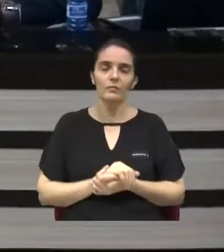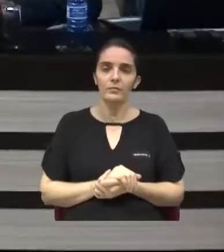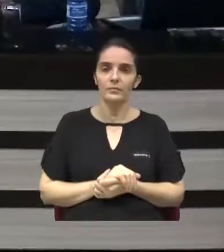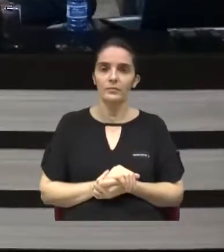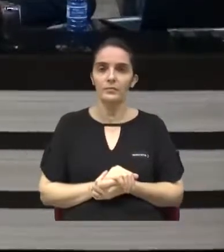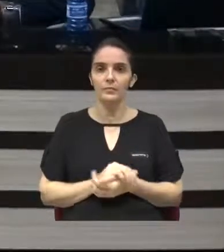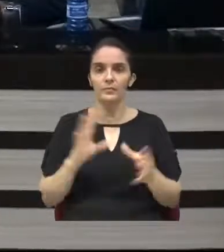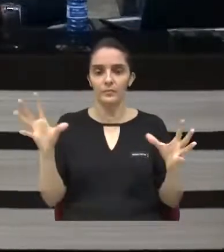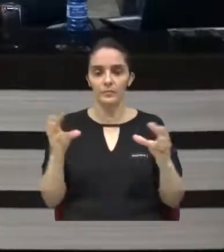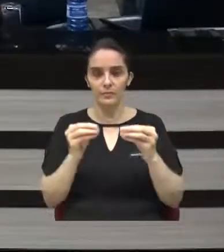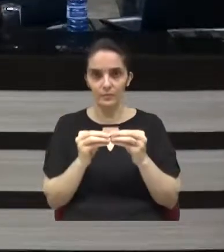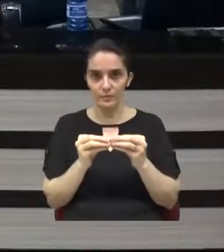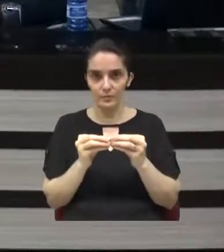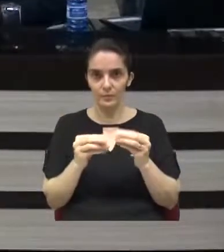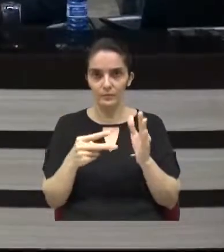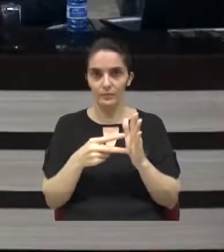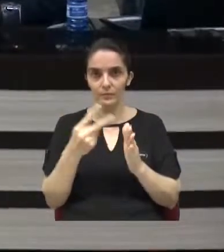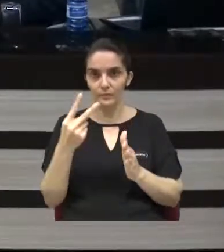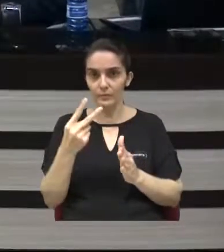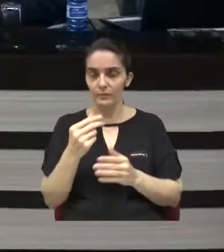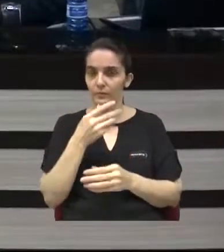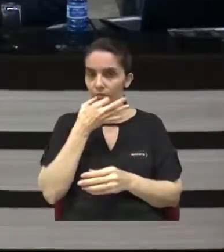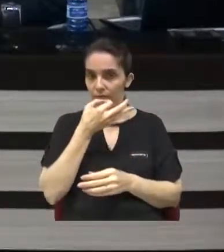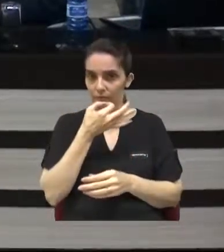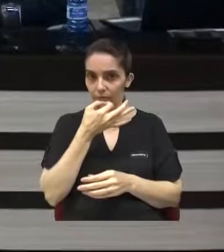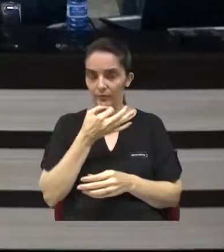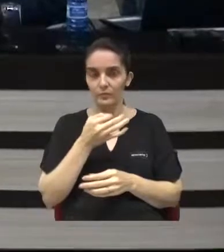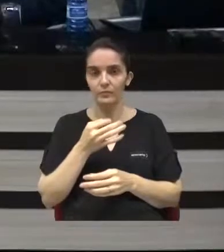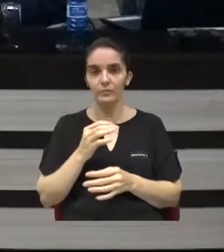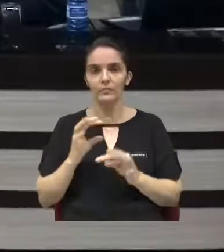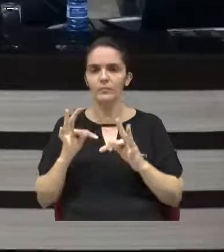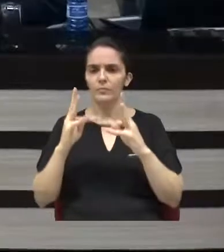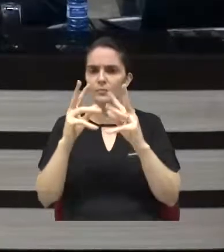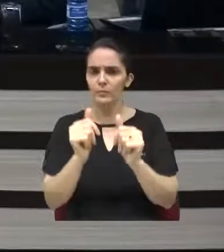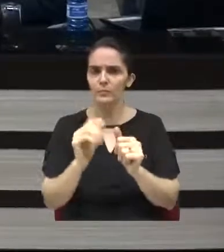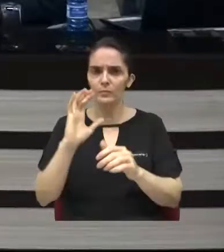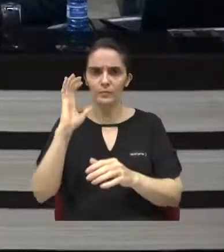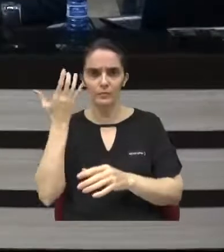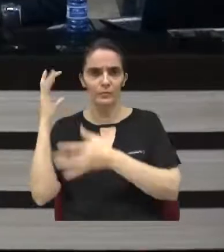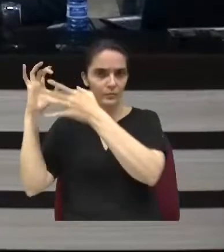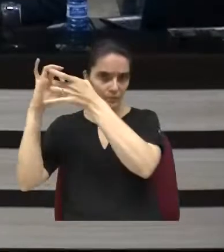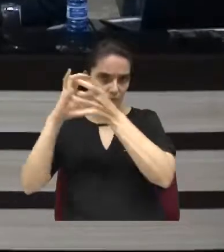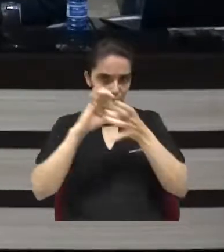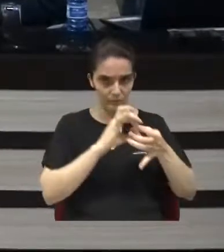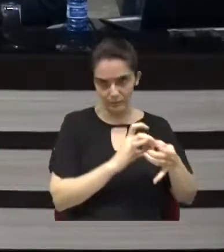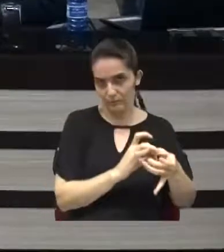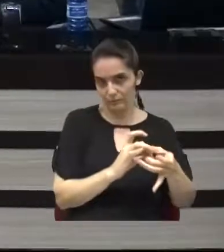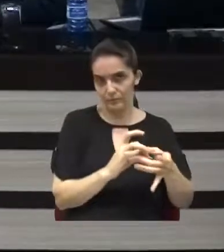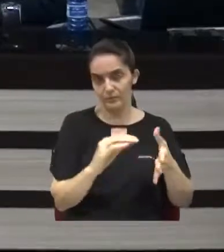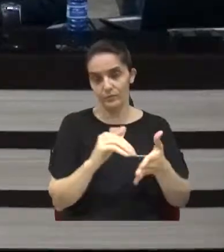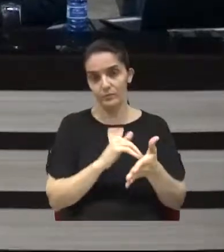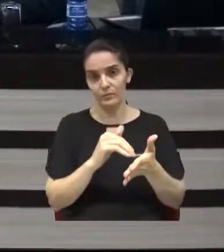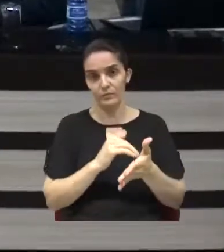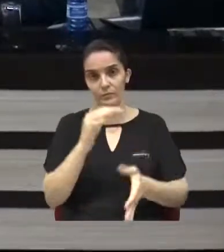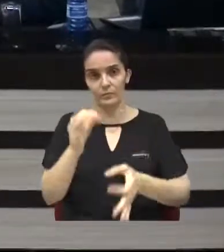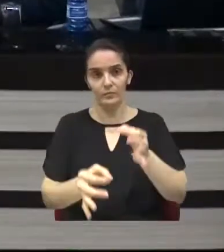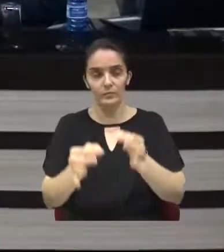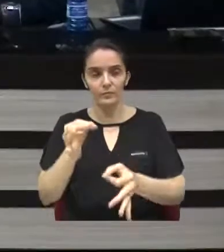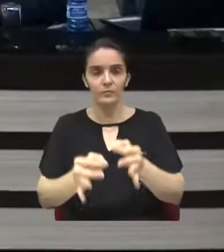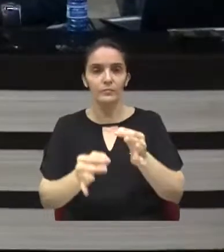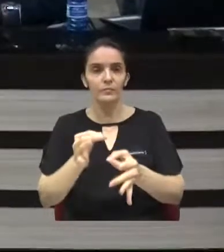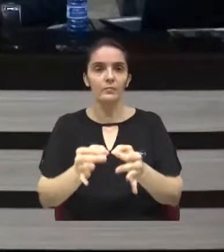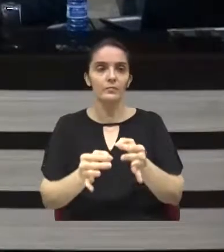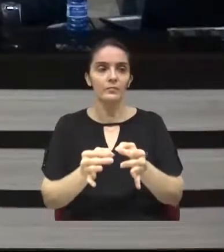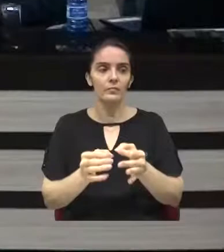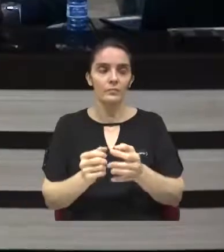do necessário. 2. Parecer. No contexto das atribuições concernentes à Secretaria de Negócios Jurídicos, notadamente